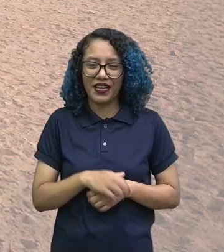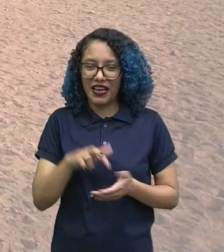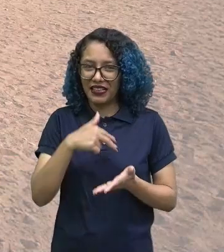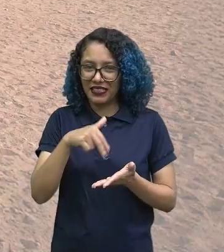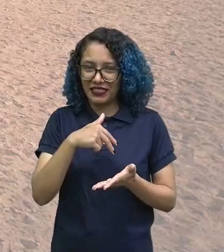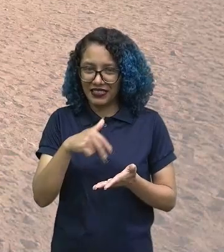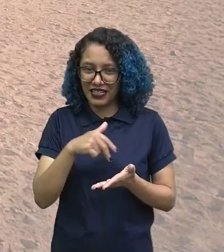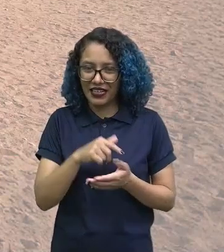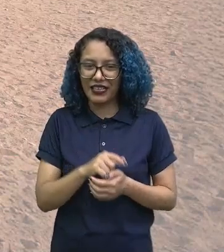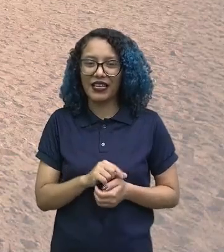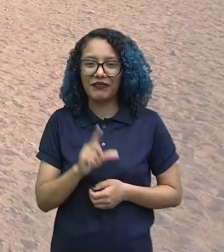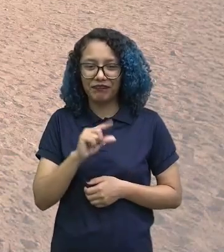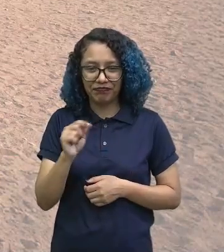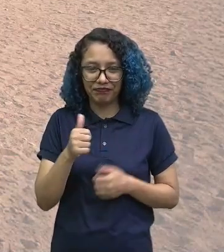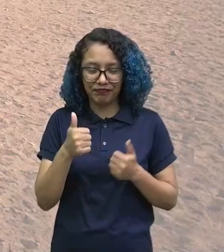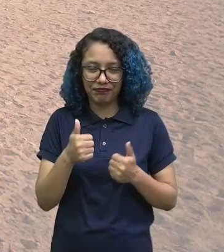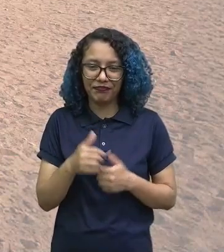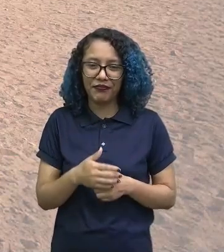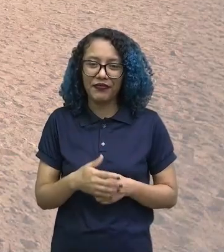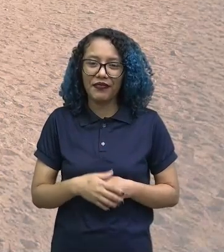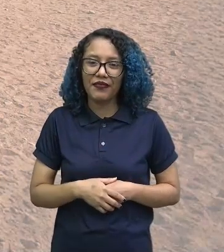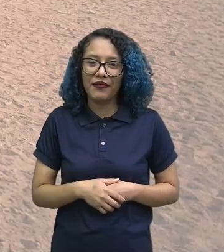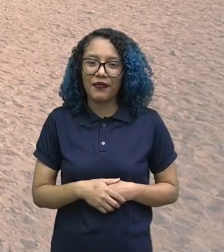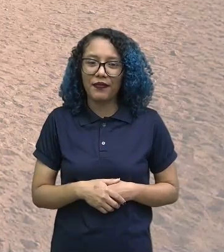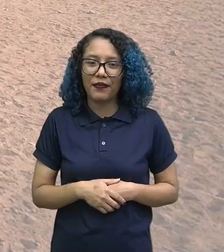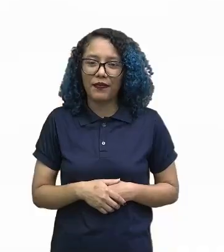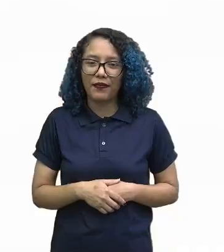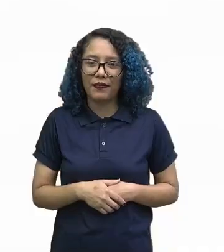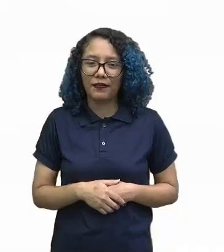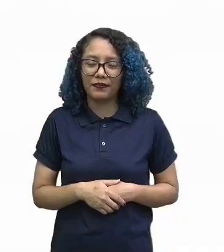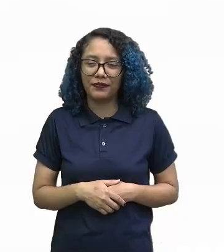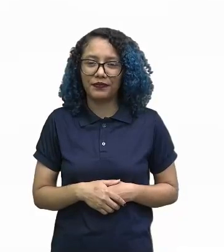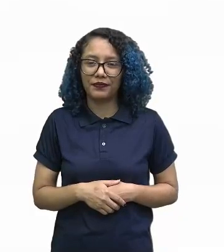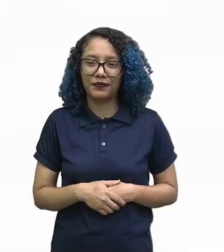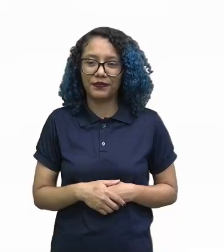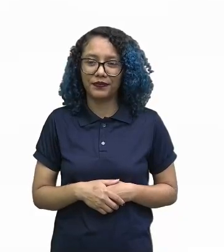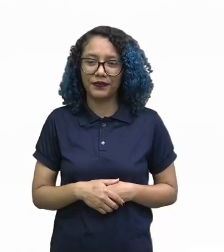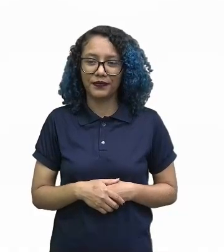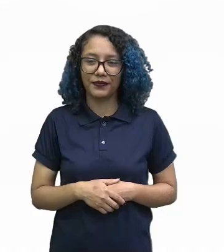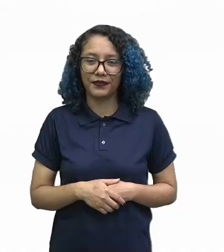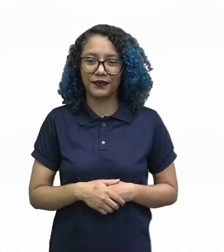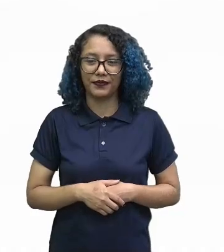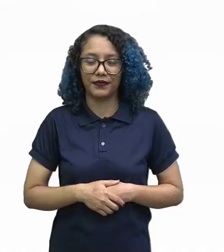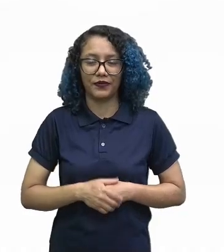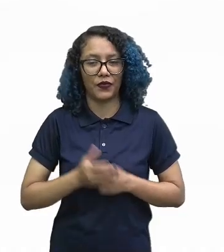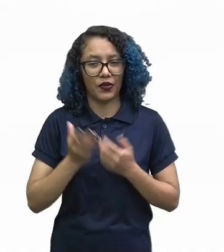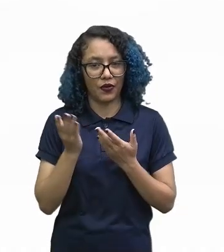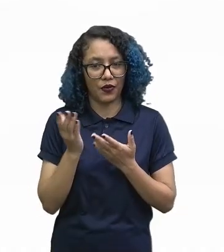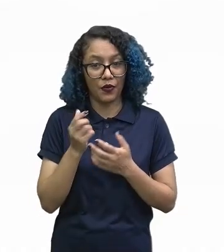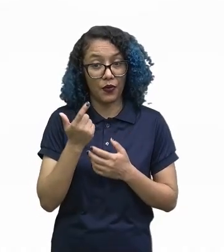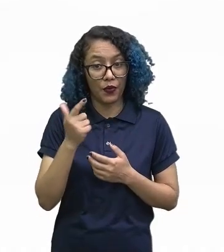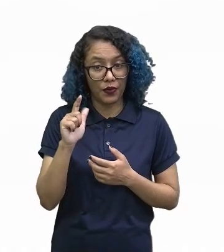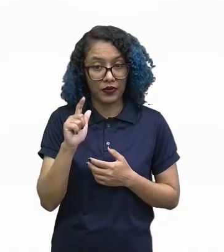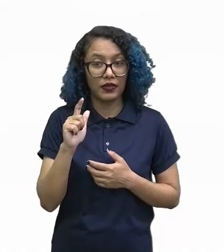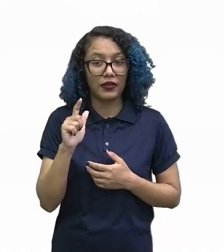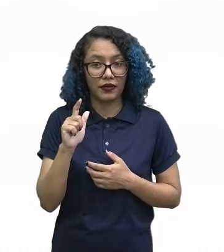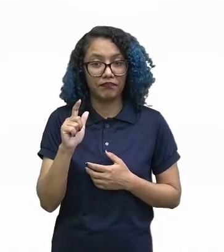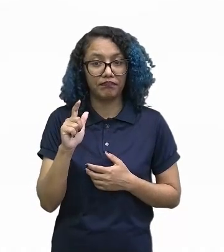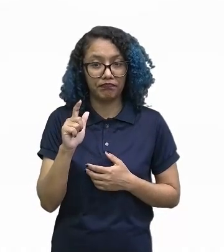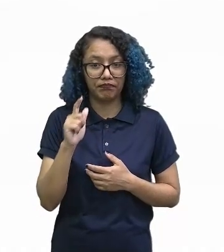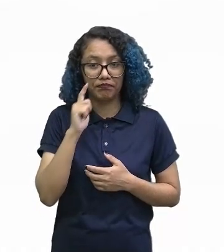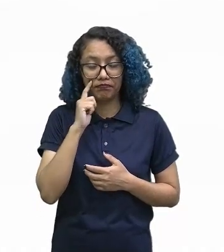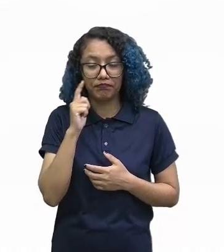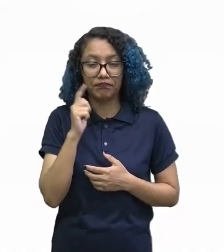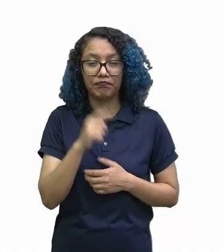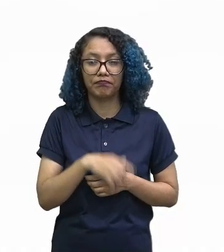mostrar uma outra imagem para vocês. Aqui vocês estão vendo uma outra representação,